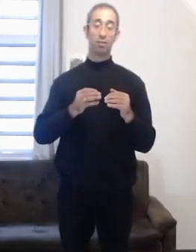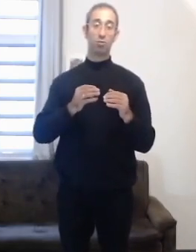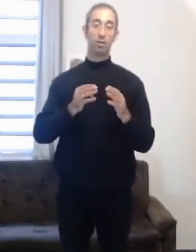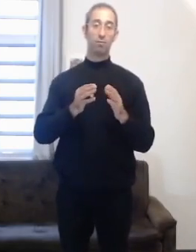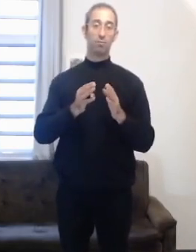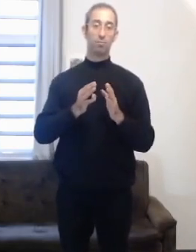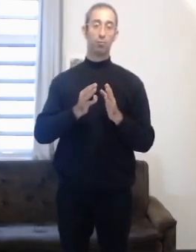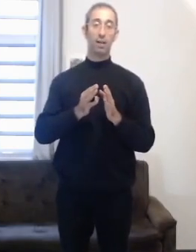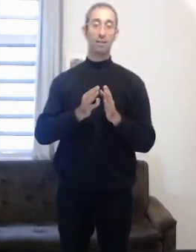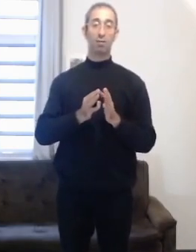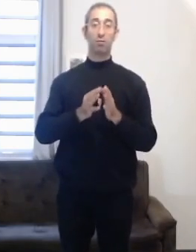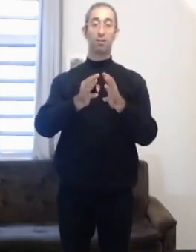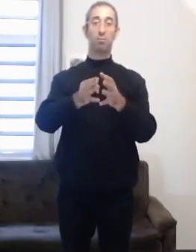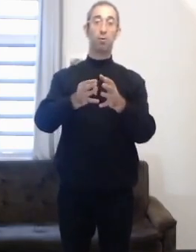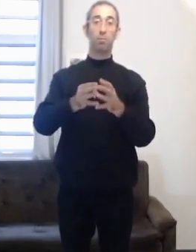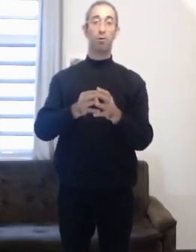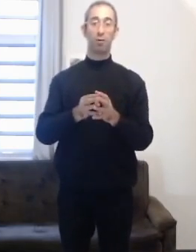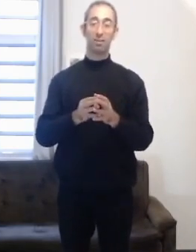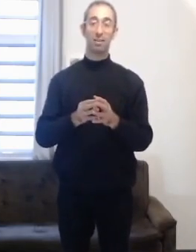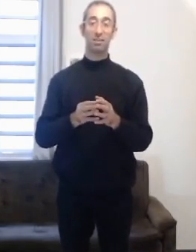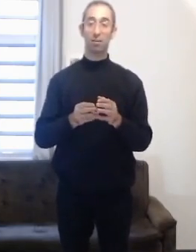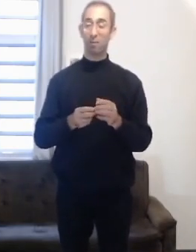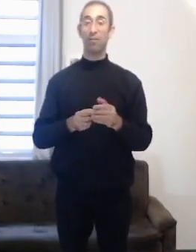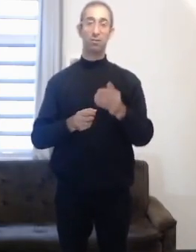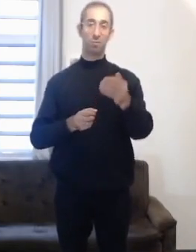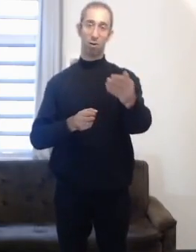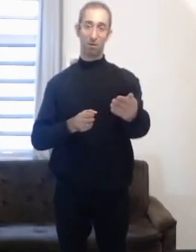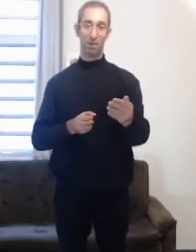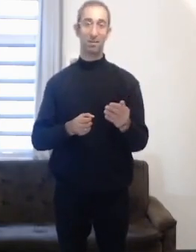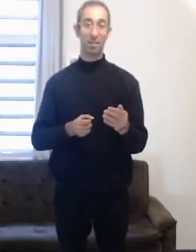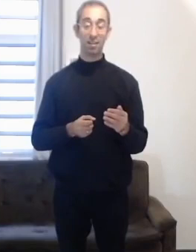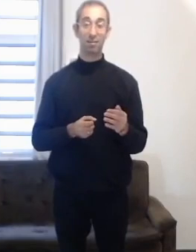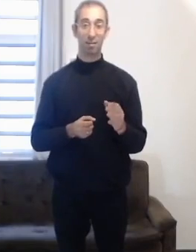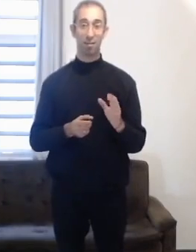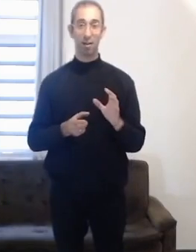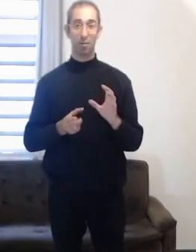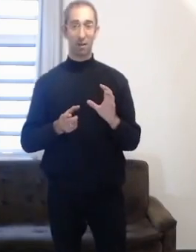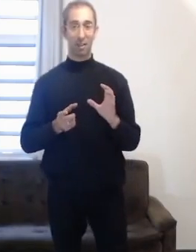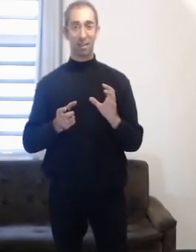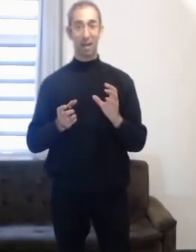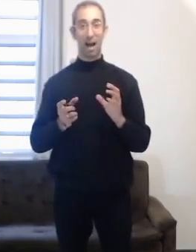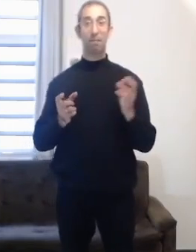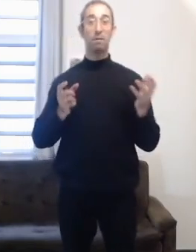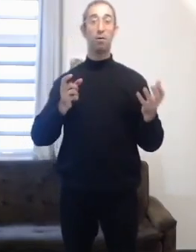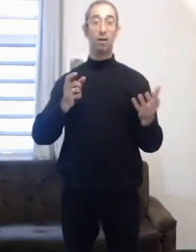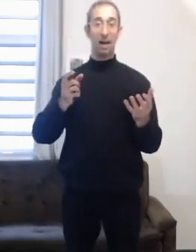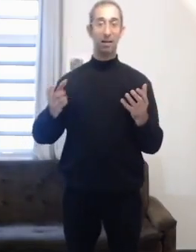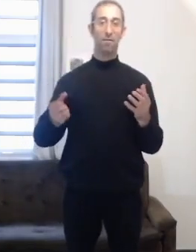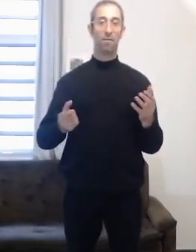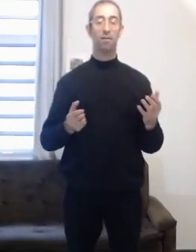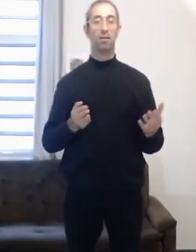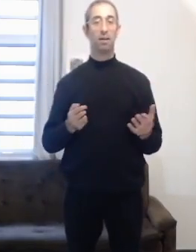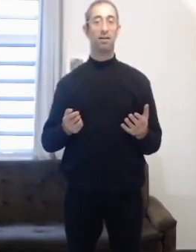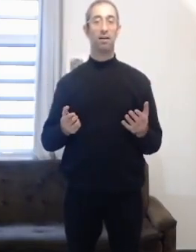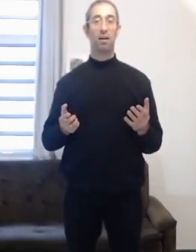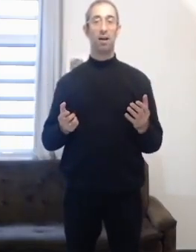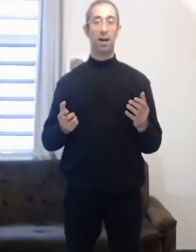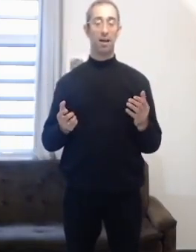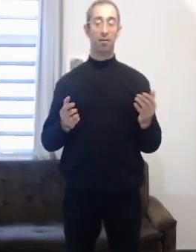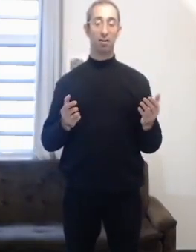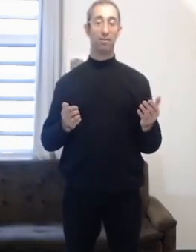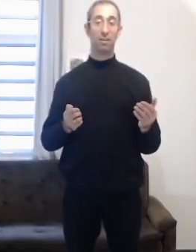existe, isso aconteceu um pouco por coincidência, então vamos fazer uma nova pesquisa para tentar aprimorar,